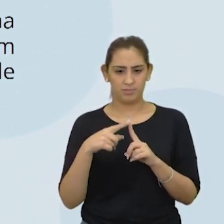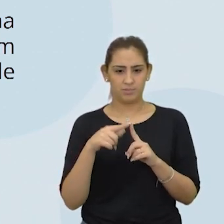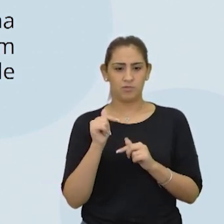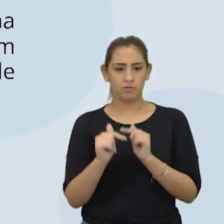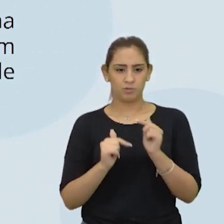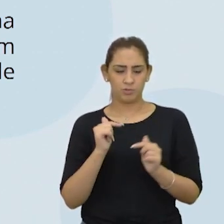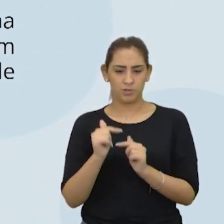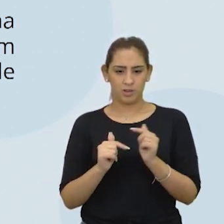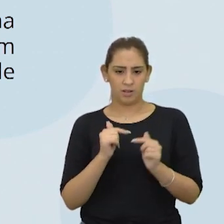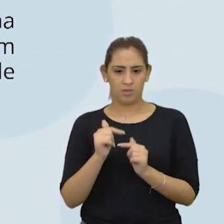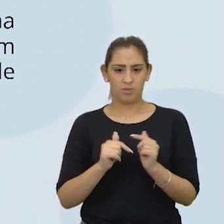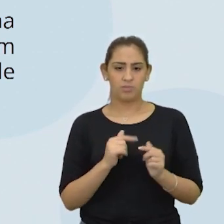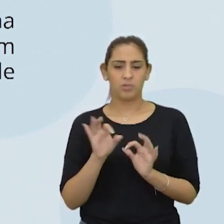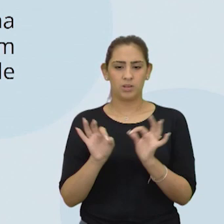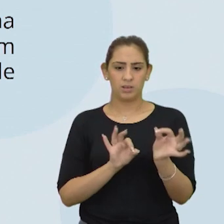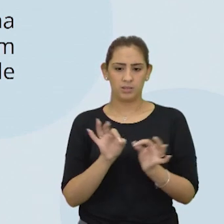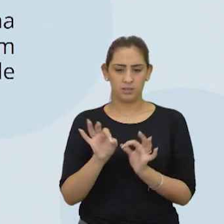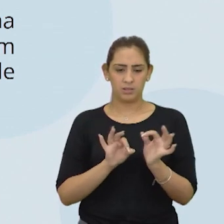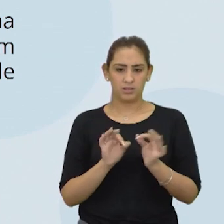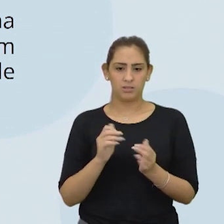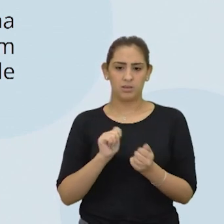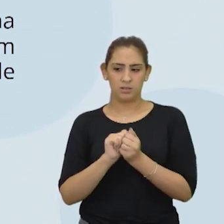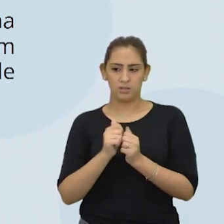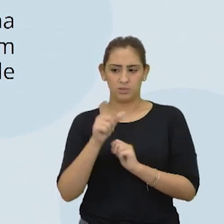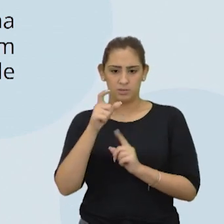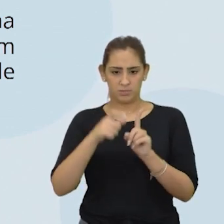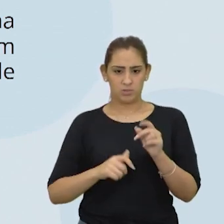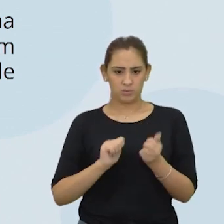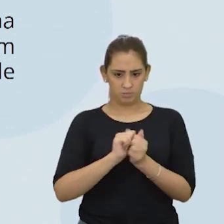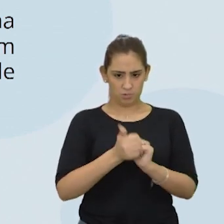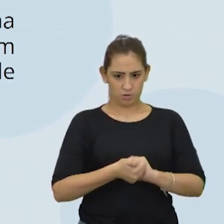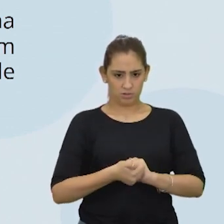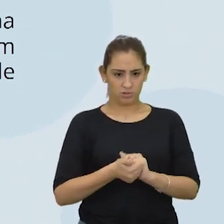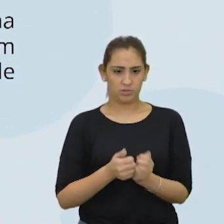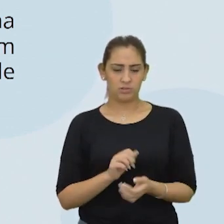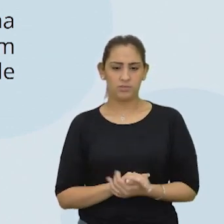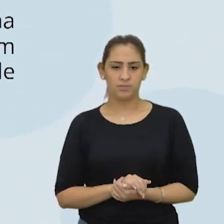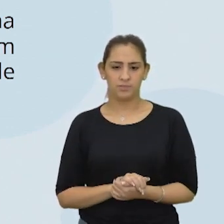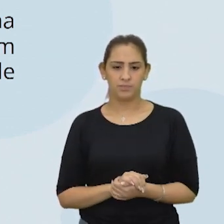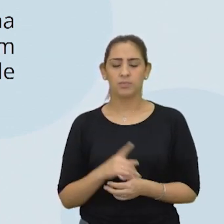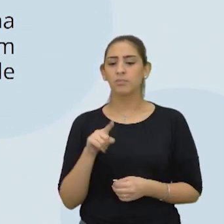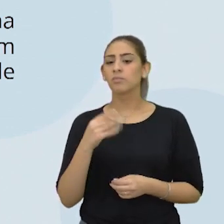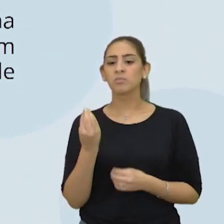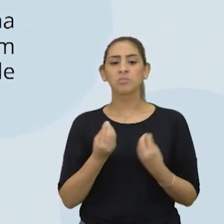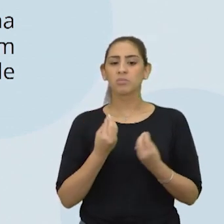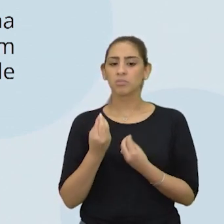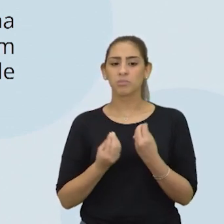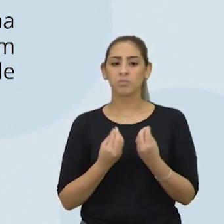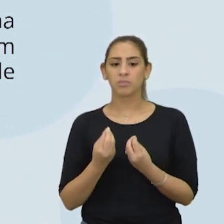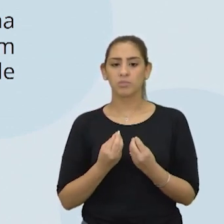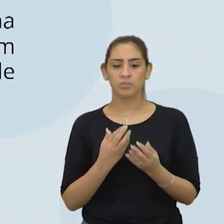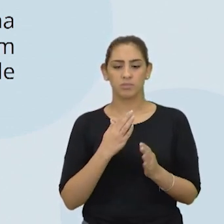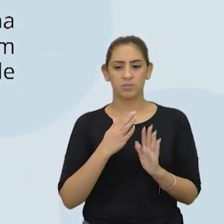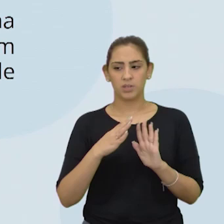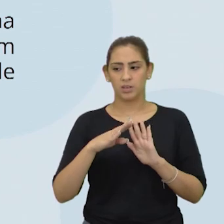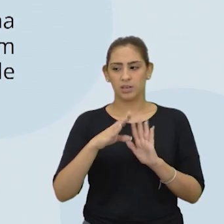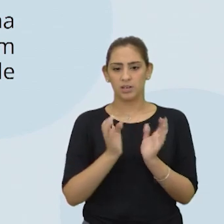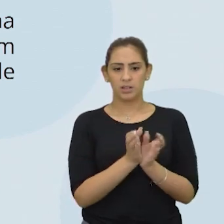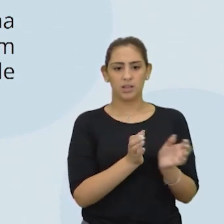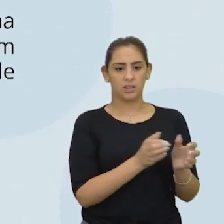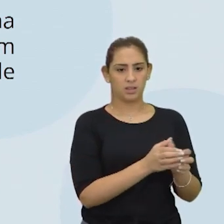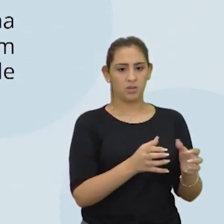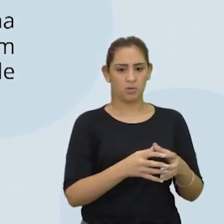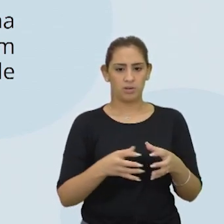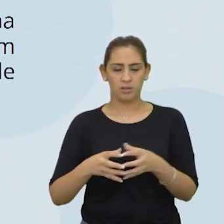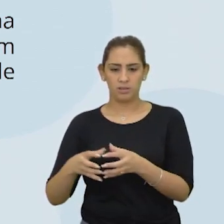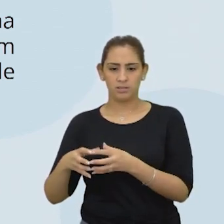organiza os atletas em categorias. Então, existe uma organização que ela é como? Por categorias para cada prova,